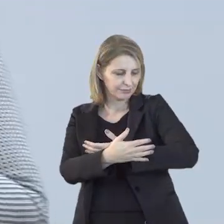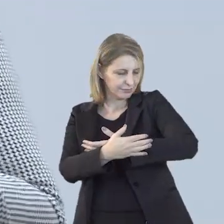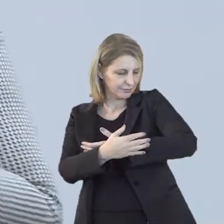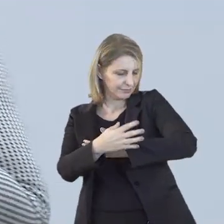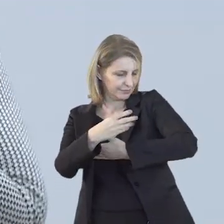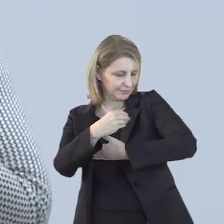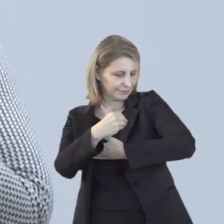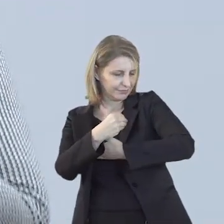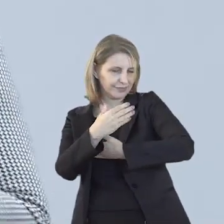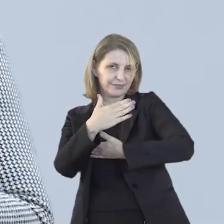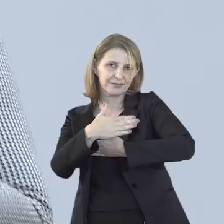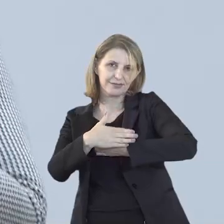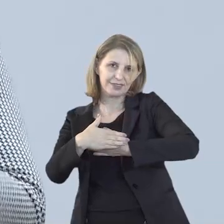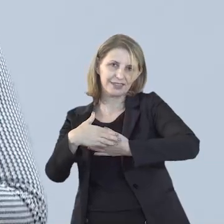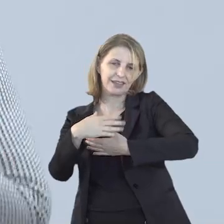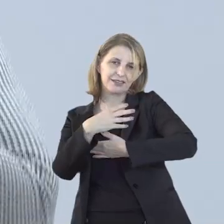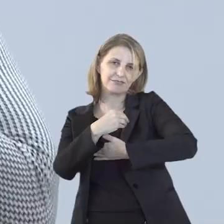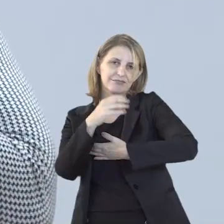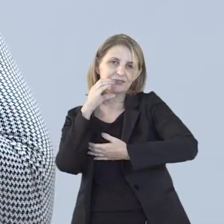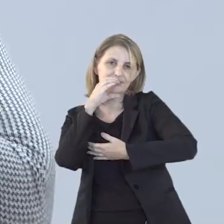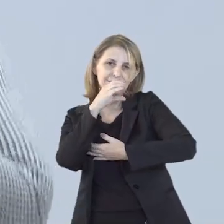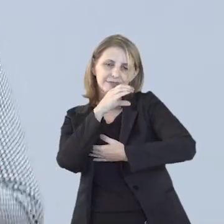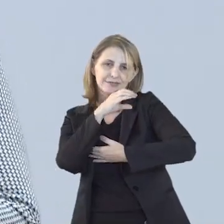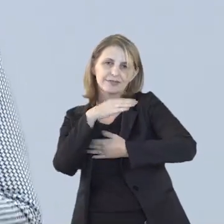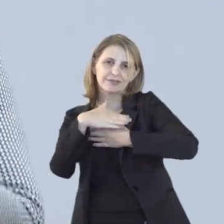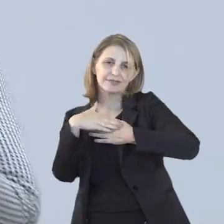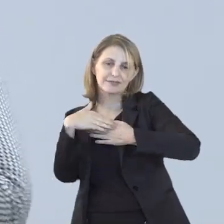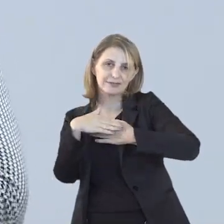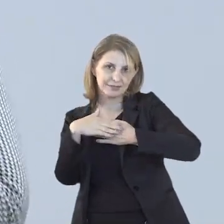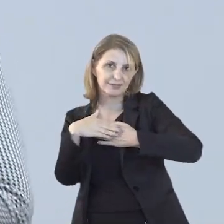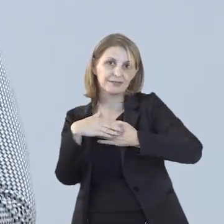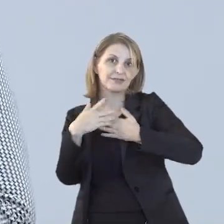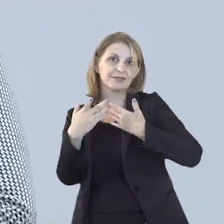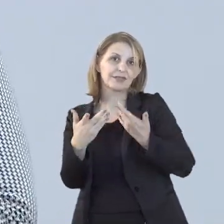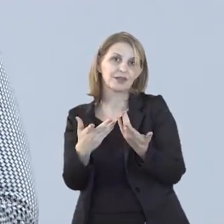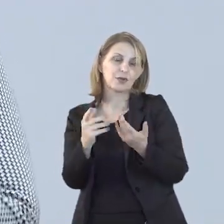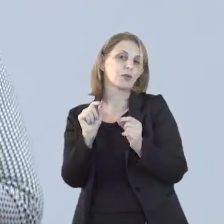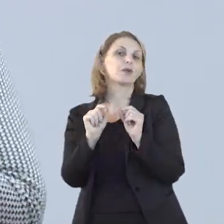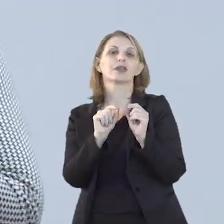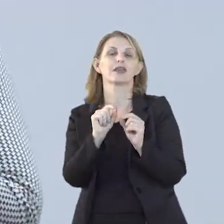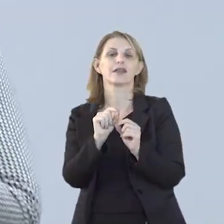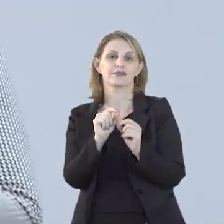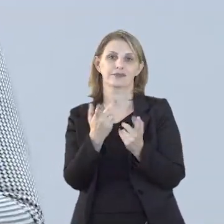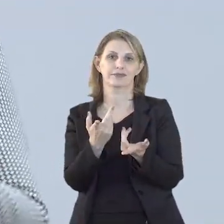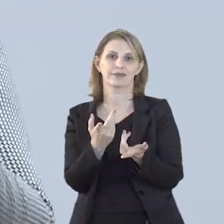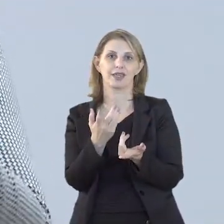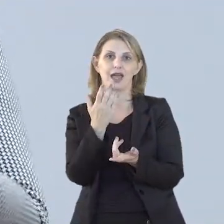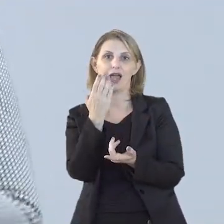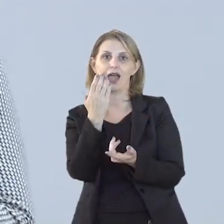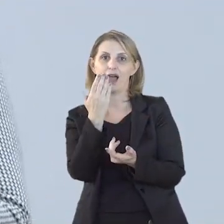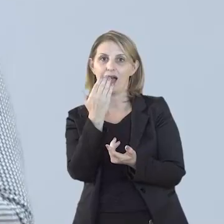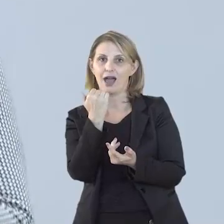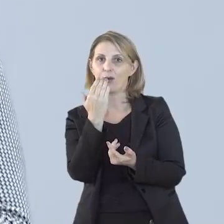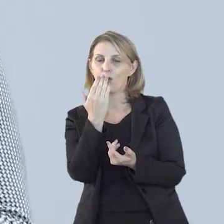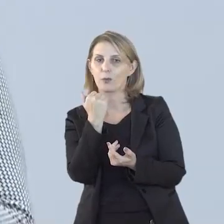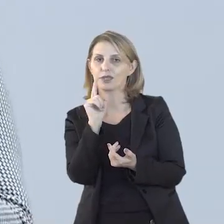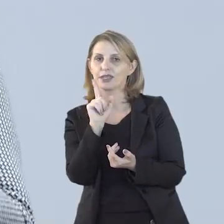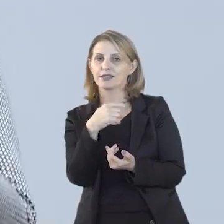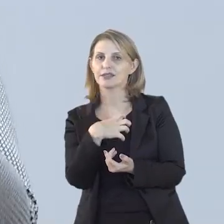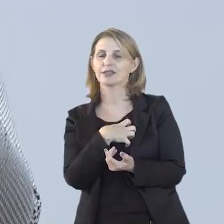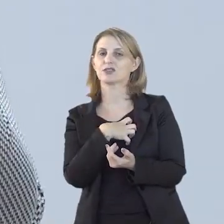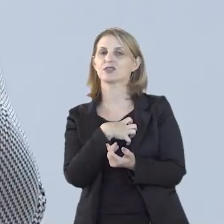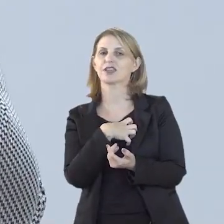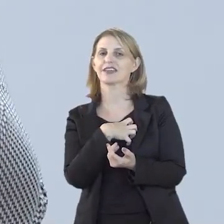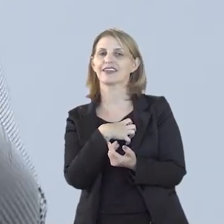né, com o abraço da mãe, né, encostado no peito, direto do seio. Então, a primeira associação que a gente